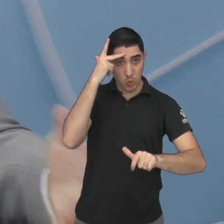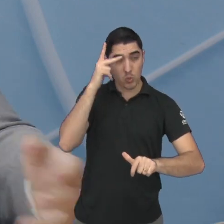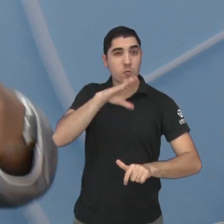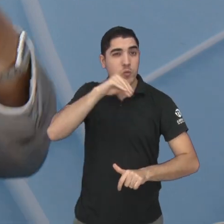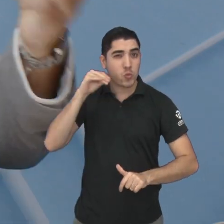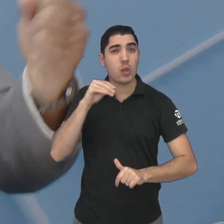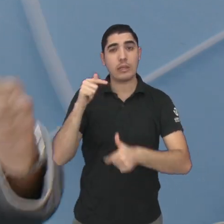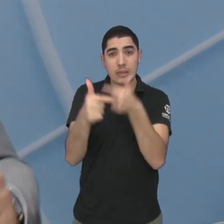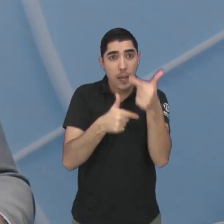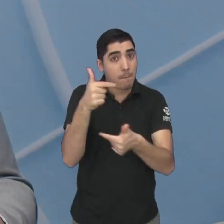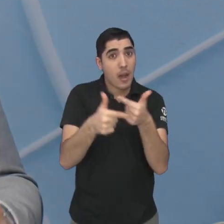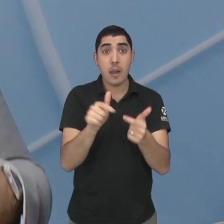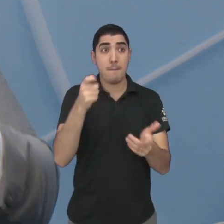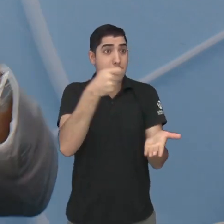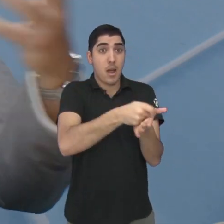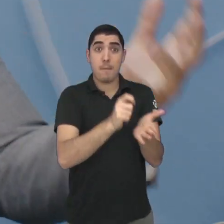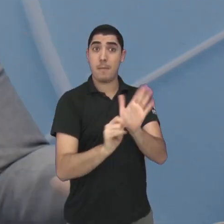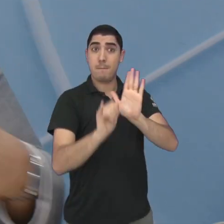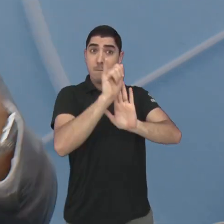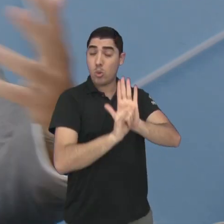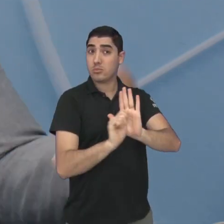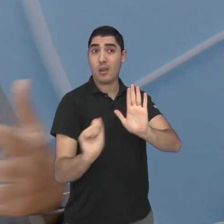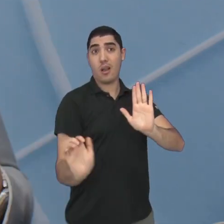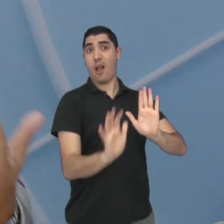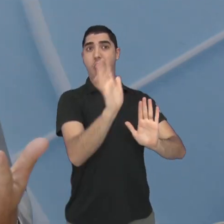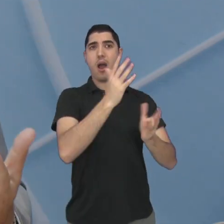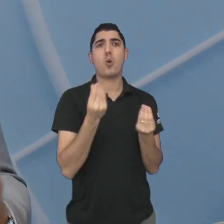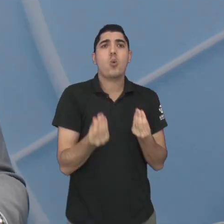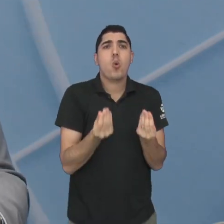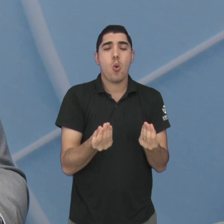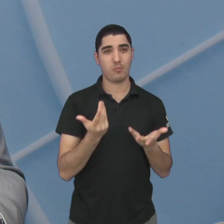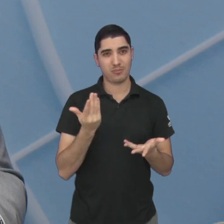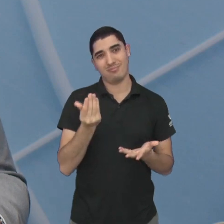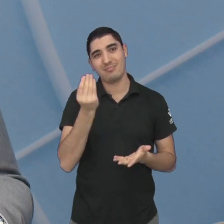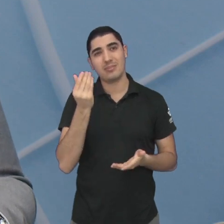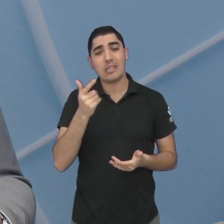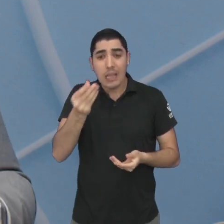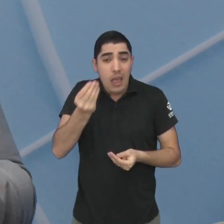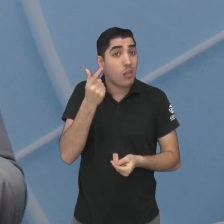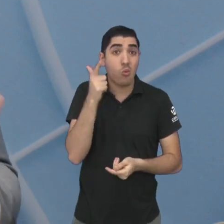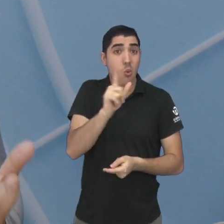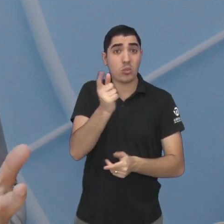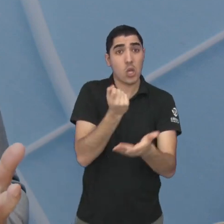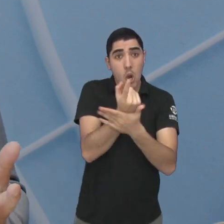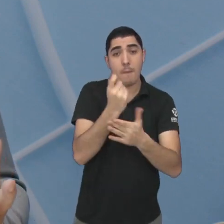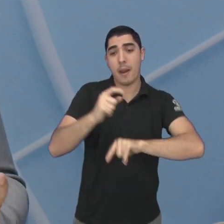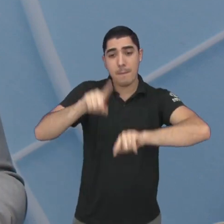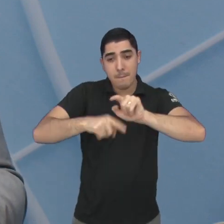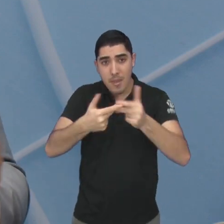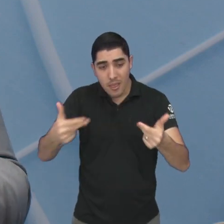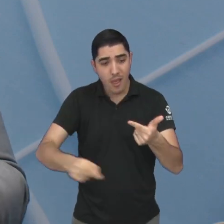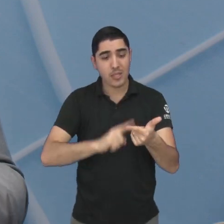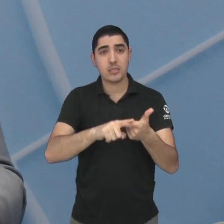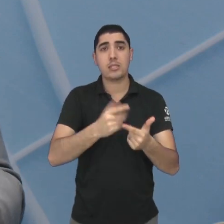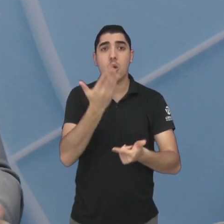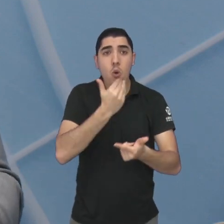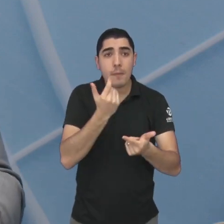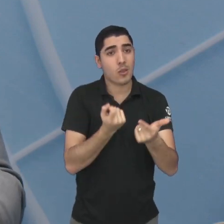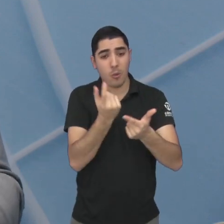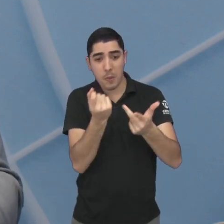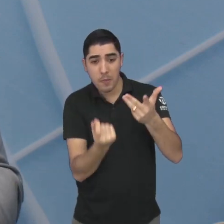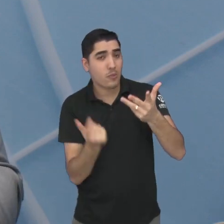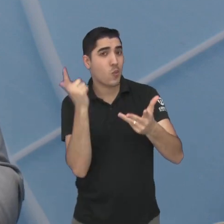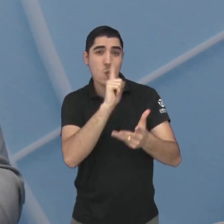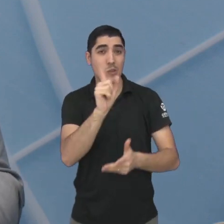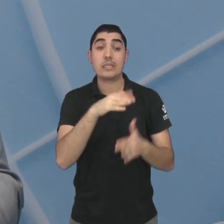incapaz de consumir, é incapaz de conseguir gerar, né, a própria movimentação econômica, comprar produtos, comprar alimentos. Então essa reforma tributária é